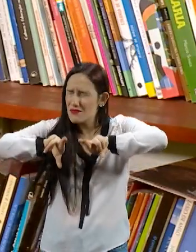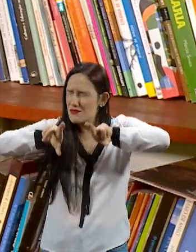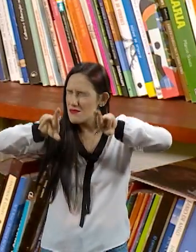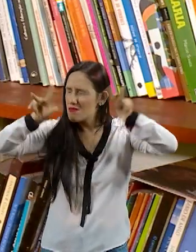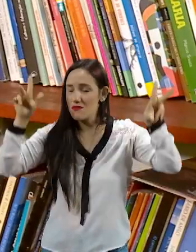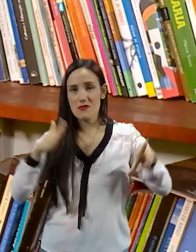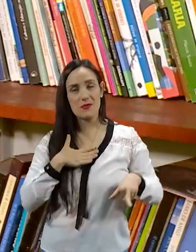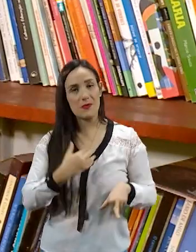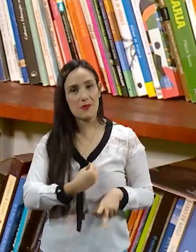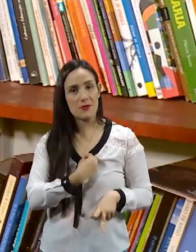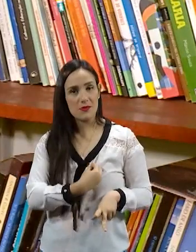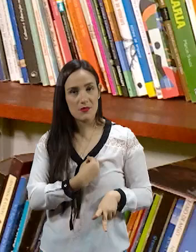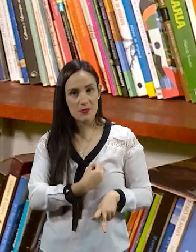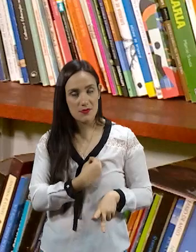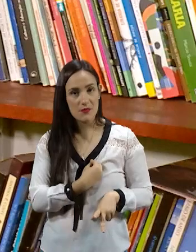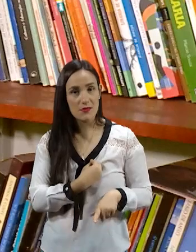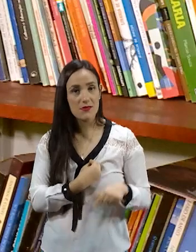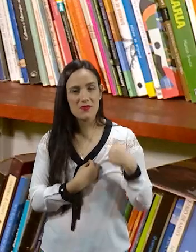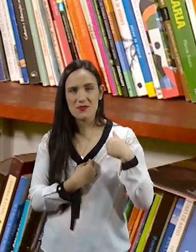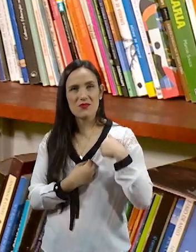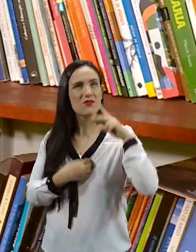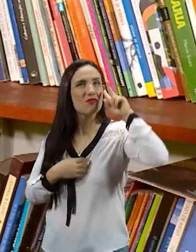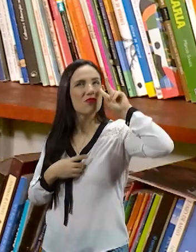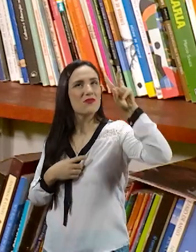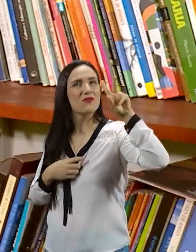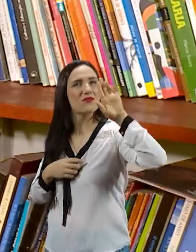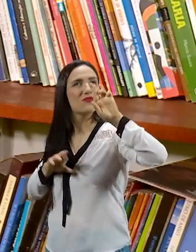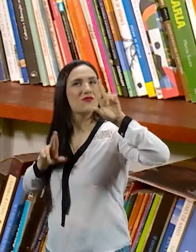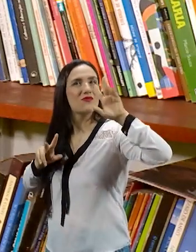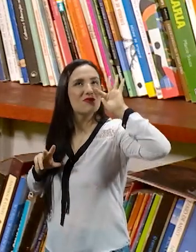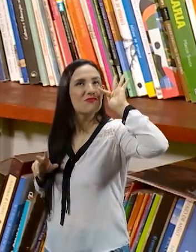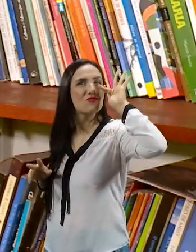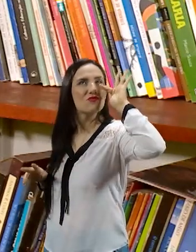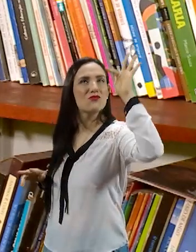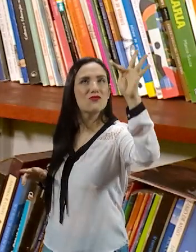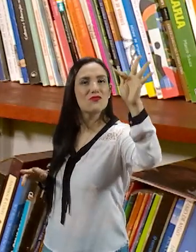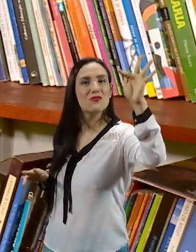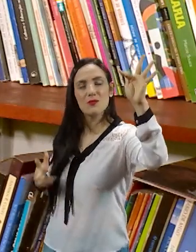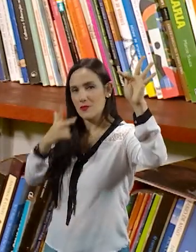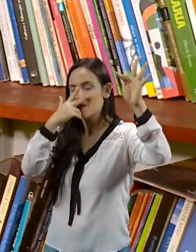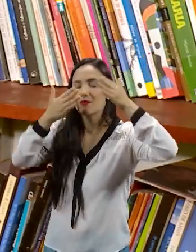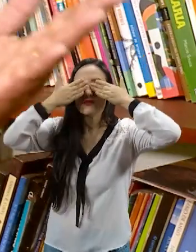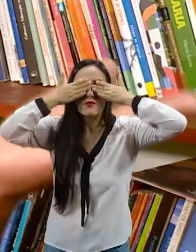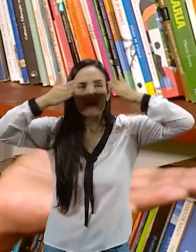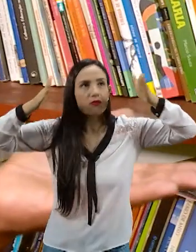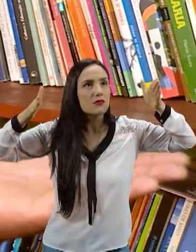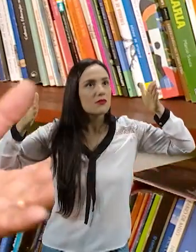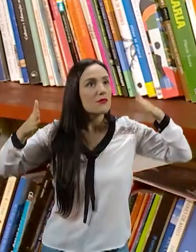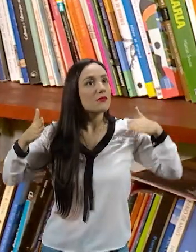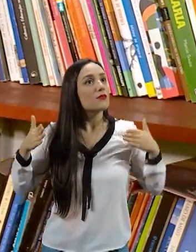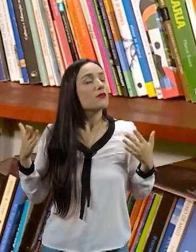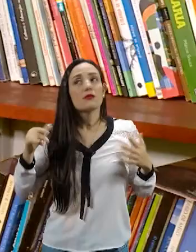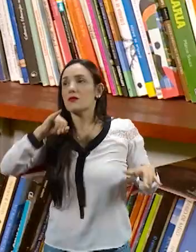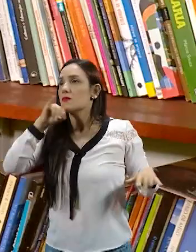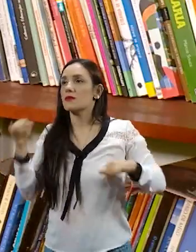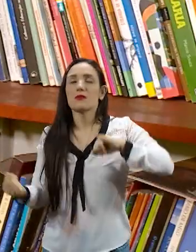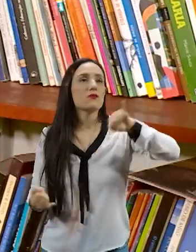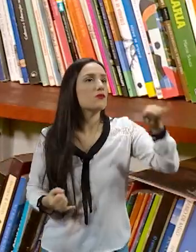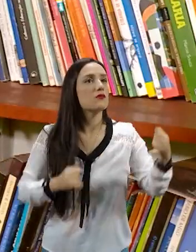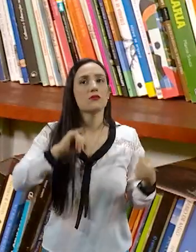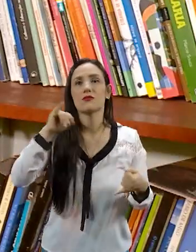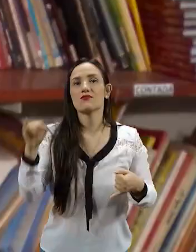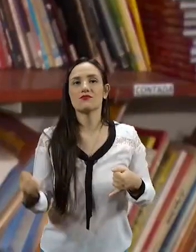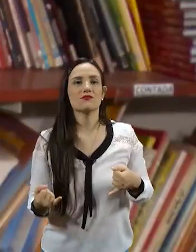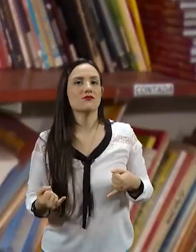tornou outra. Eu pude ter outros horizontes, a universidade abre portas para você que você não